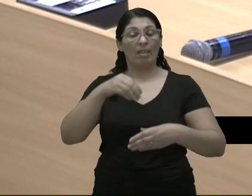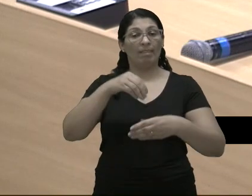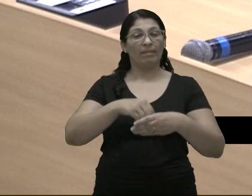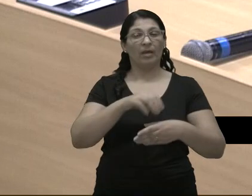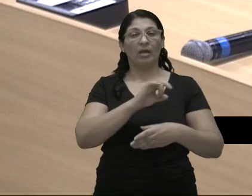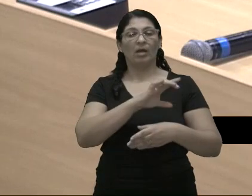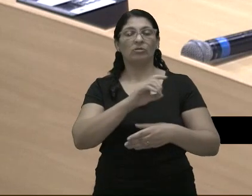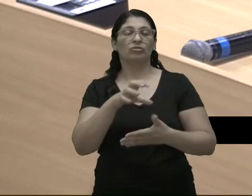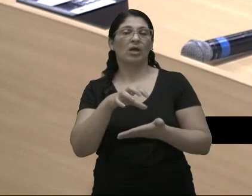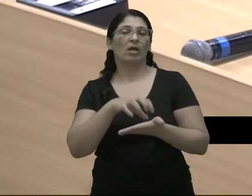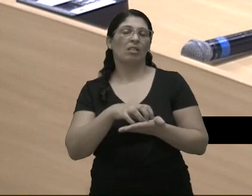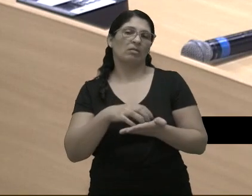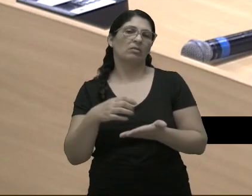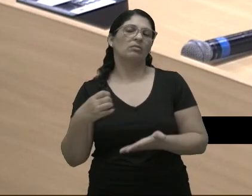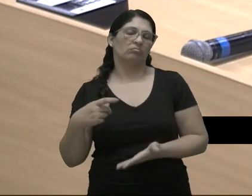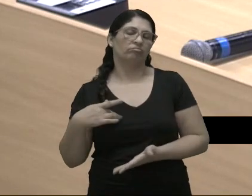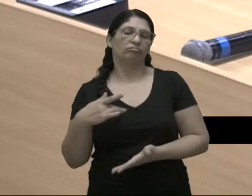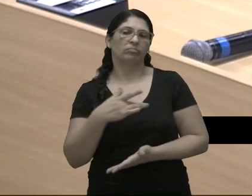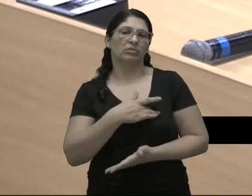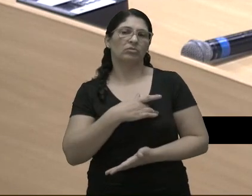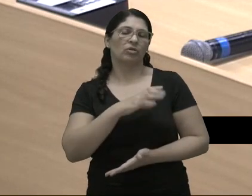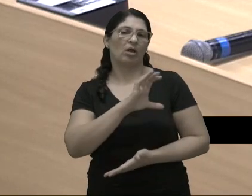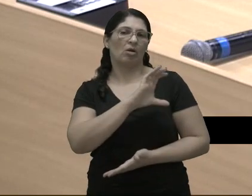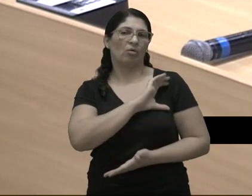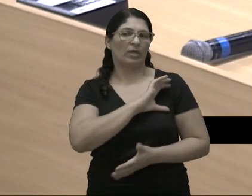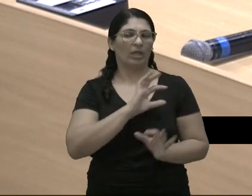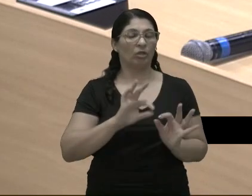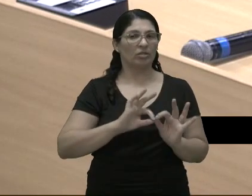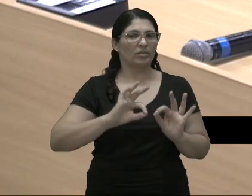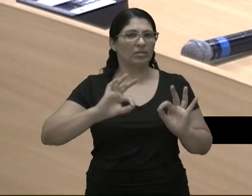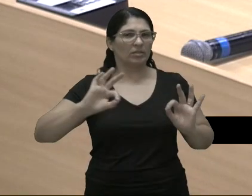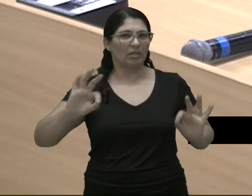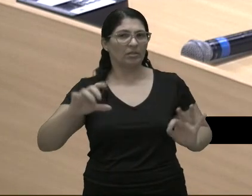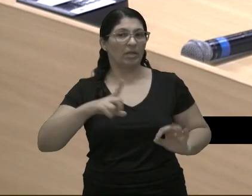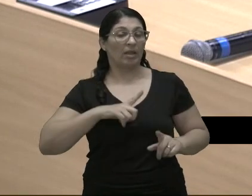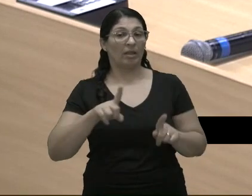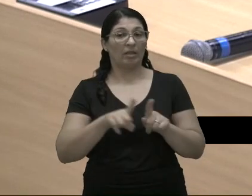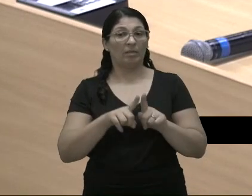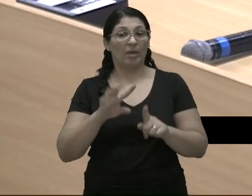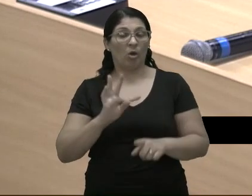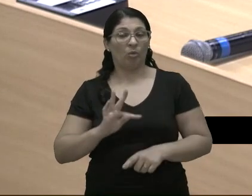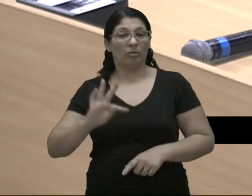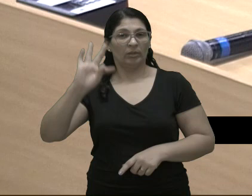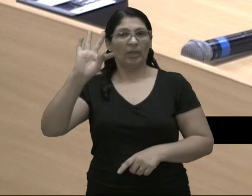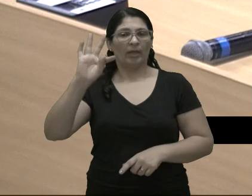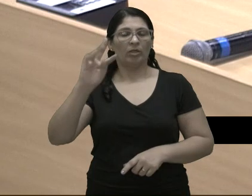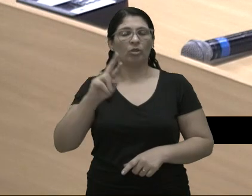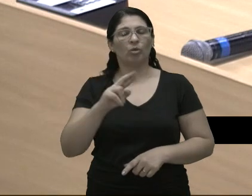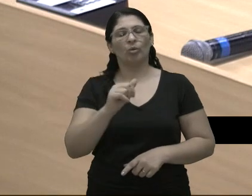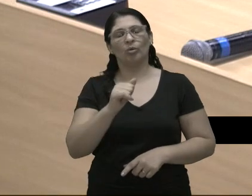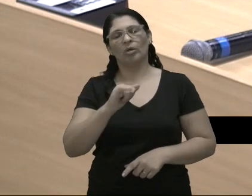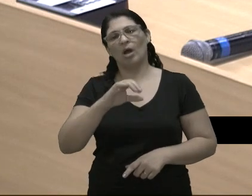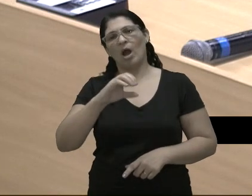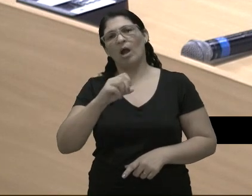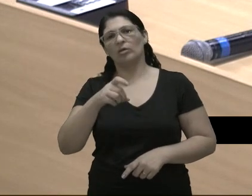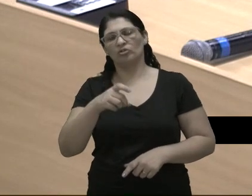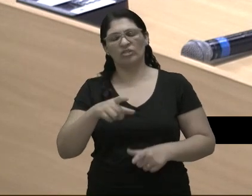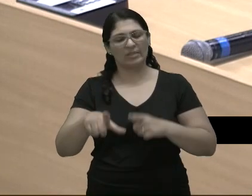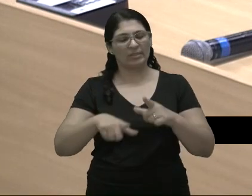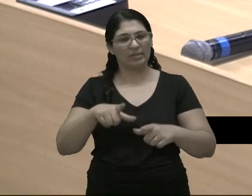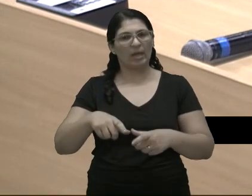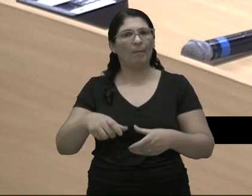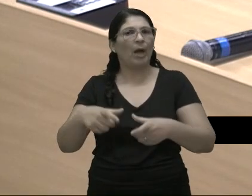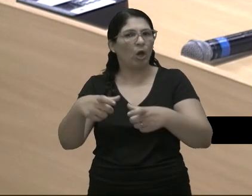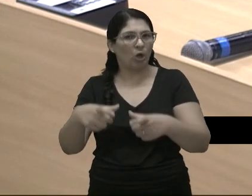um... Dentro não, ele é coordenador à distância e tem um técnico de raio-x que executa a atividade nas